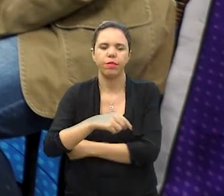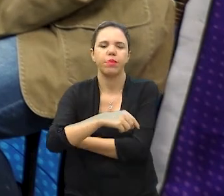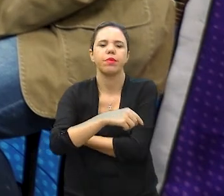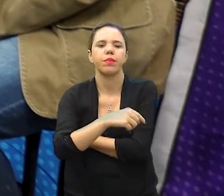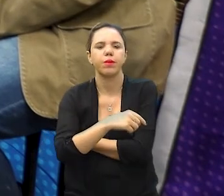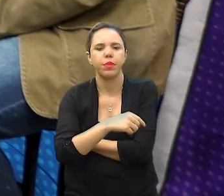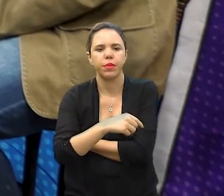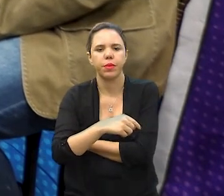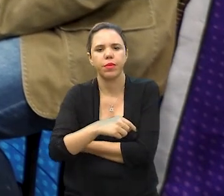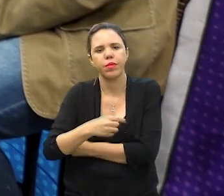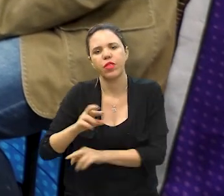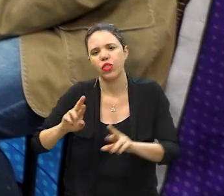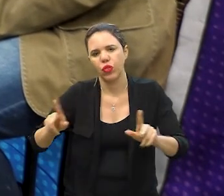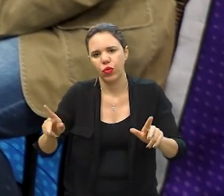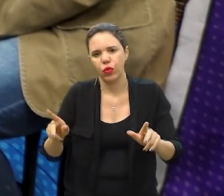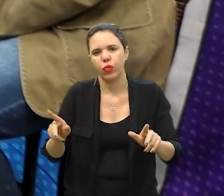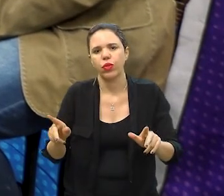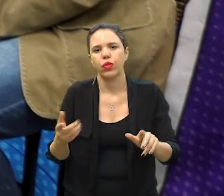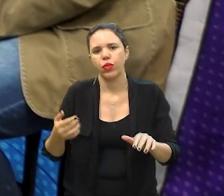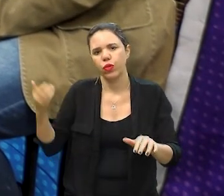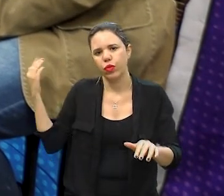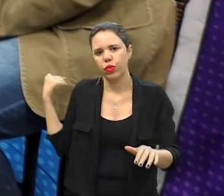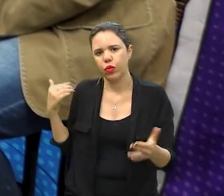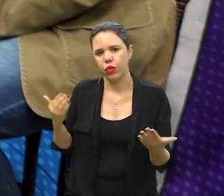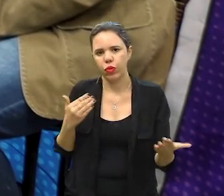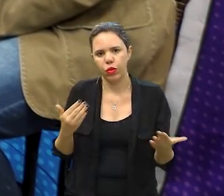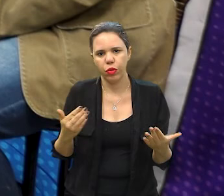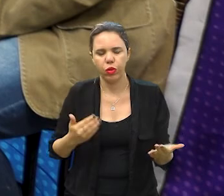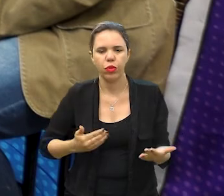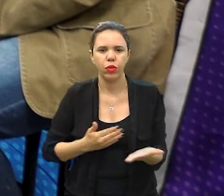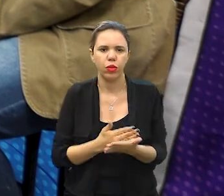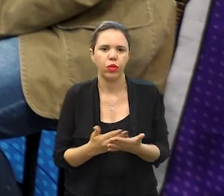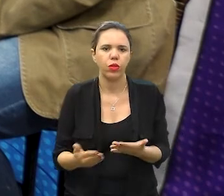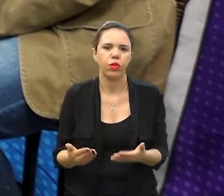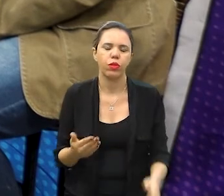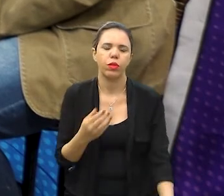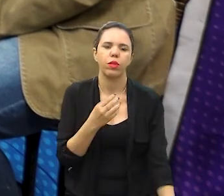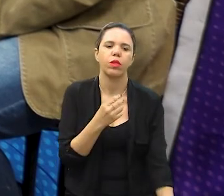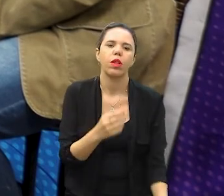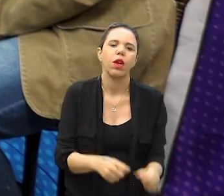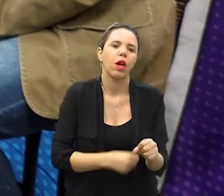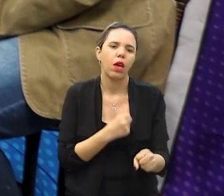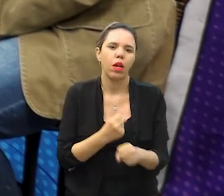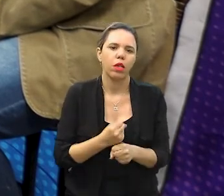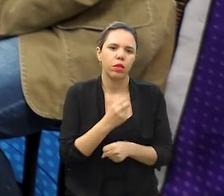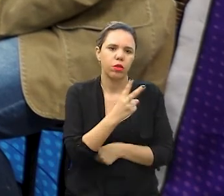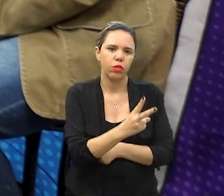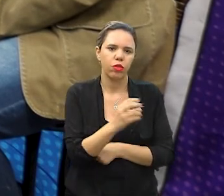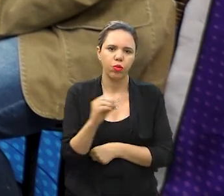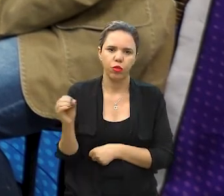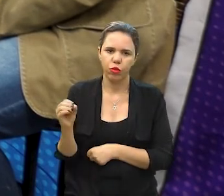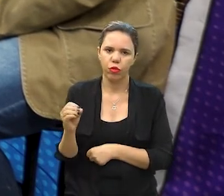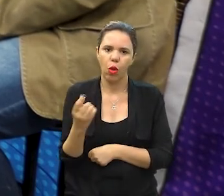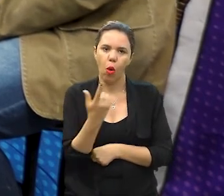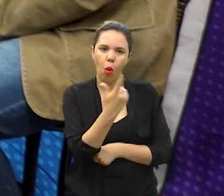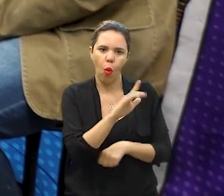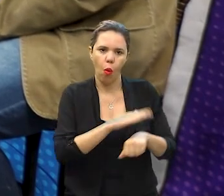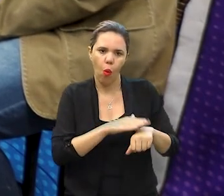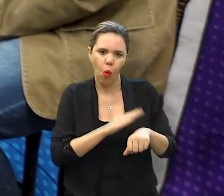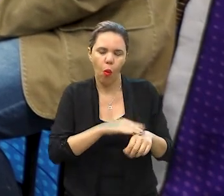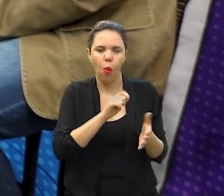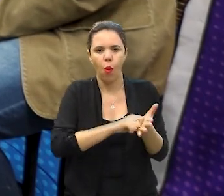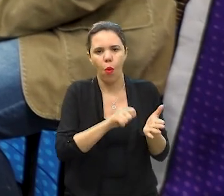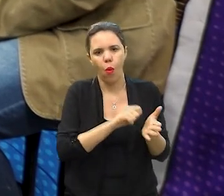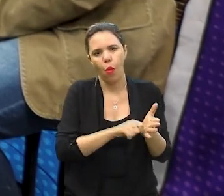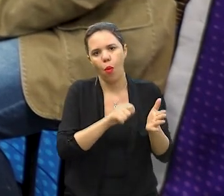um diferencial da época lá no começo dos anos 2000, que ele permitia outros autores escreverem